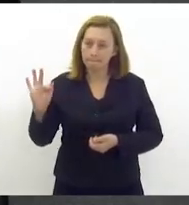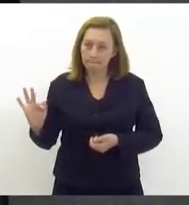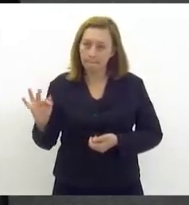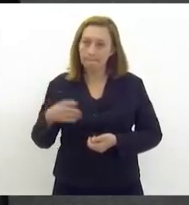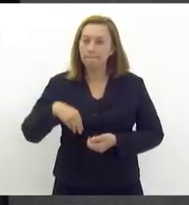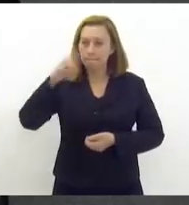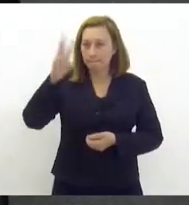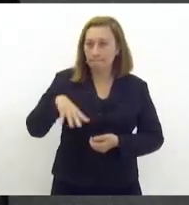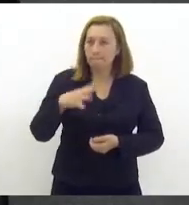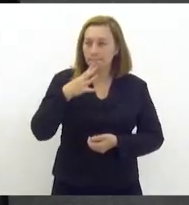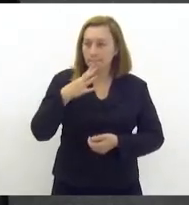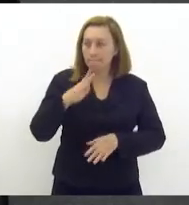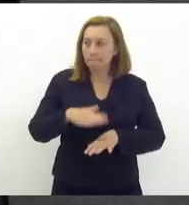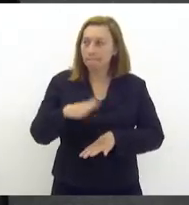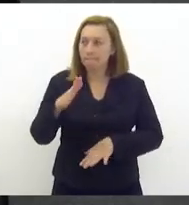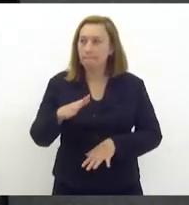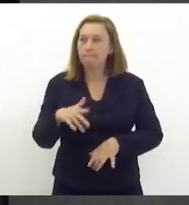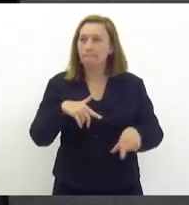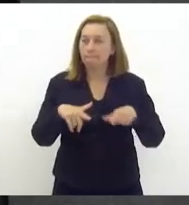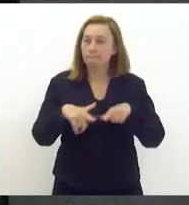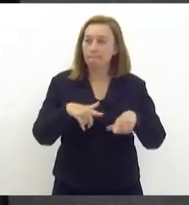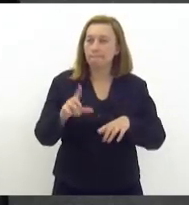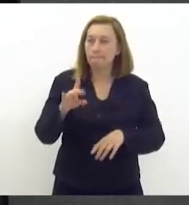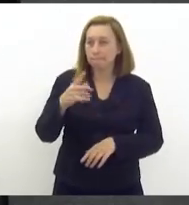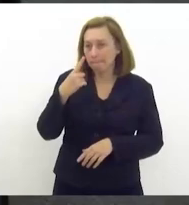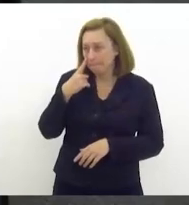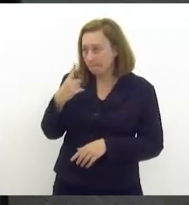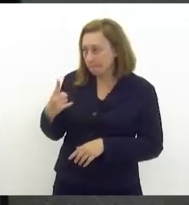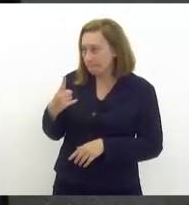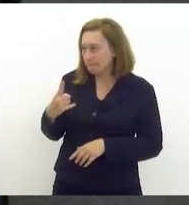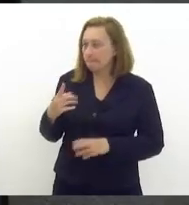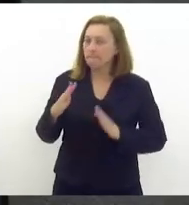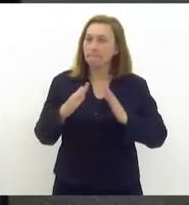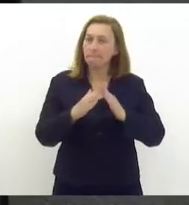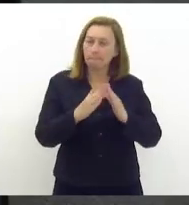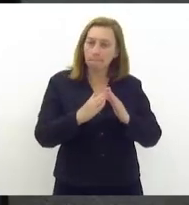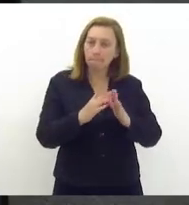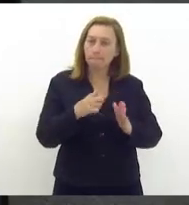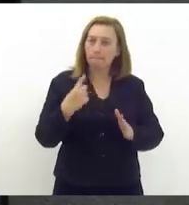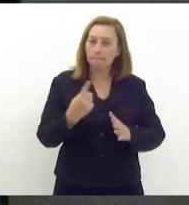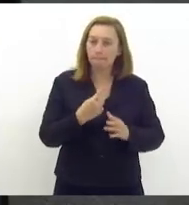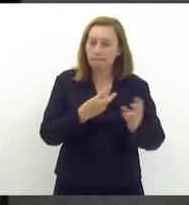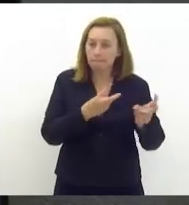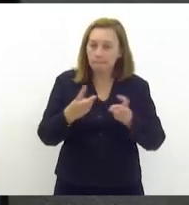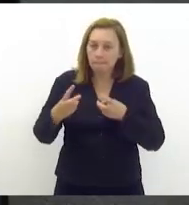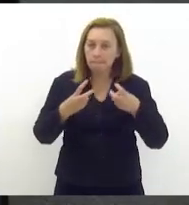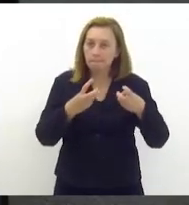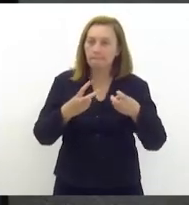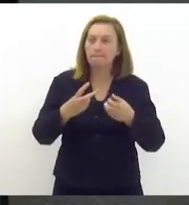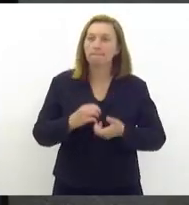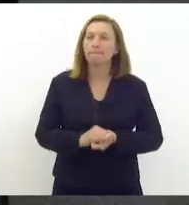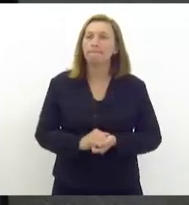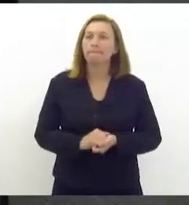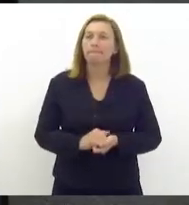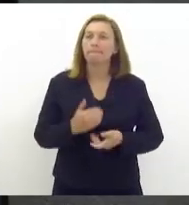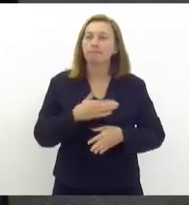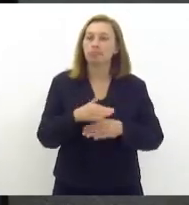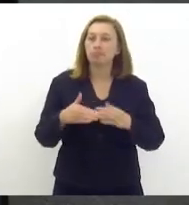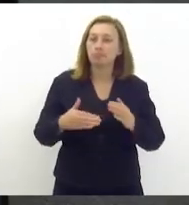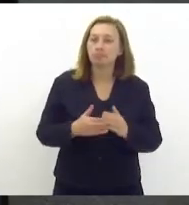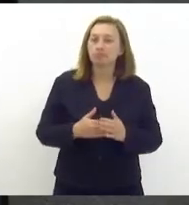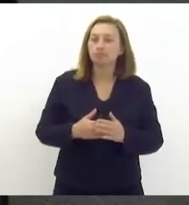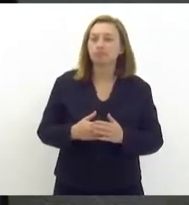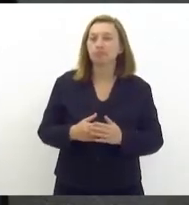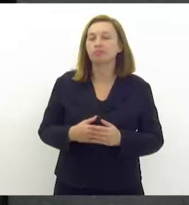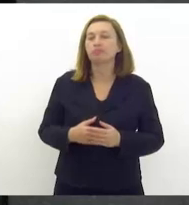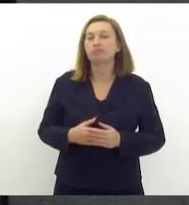conhecer um pouco mais desse serviço é só olhar para nossa casa para verificar aqueles prestadores de